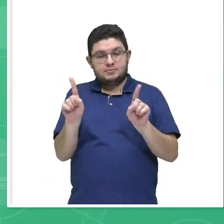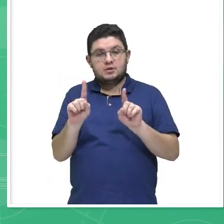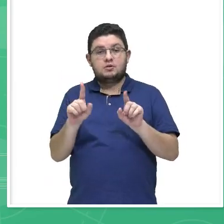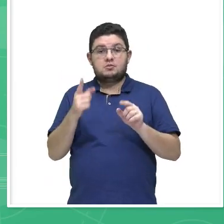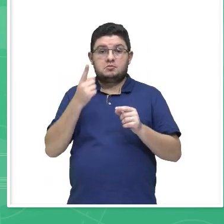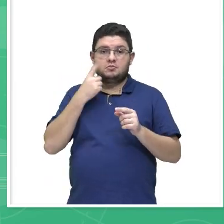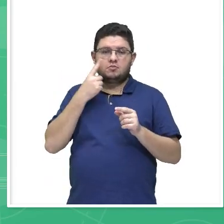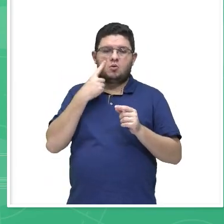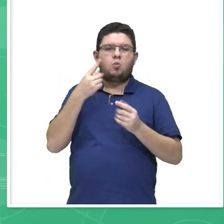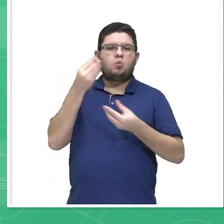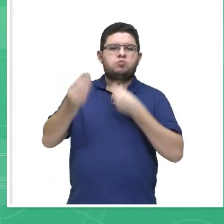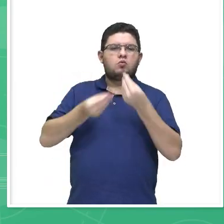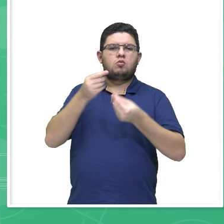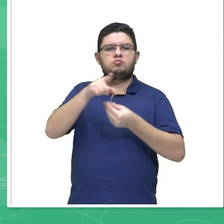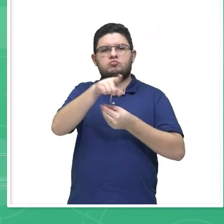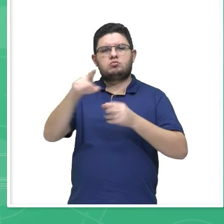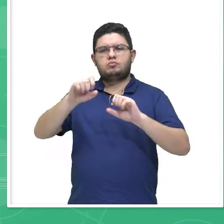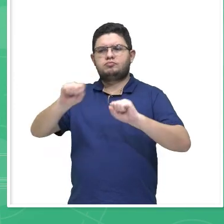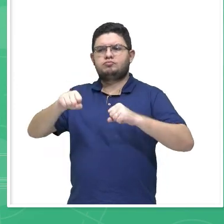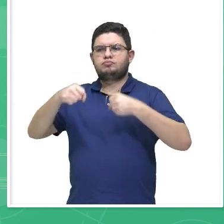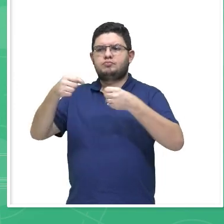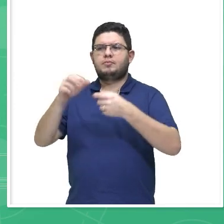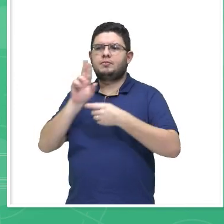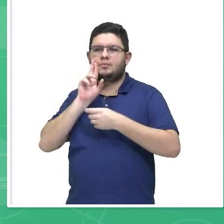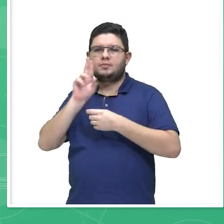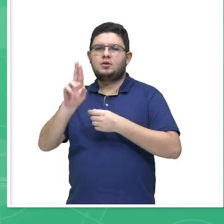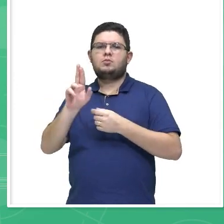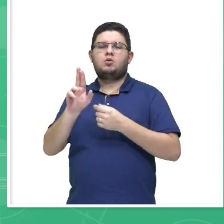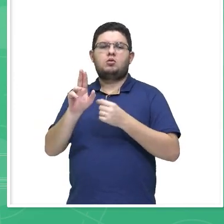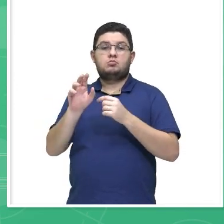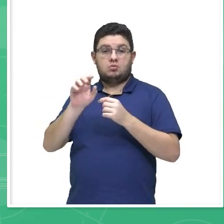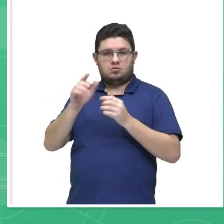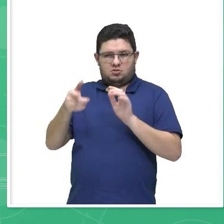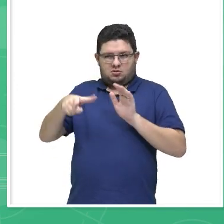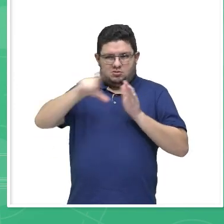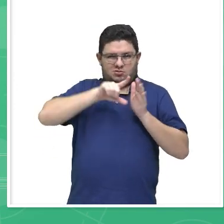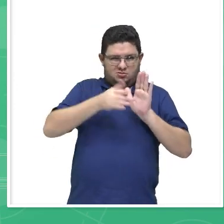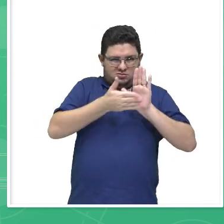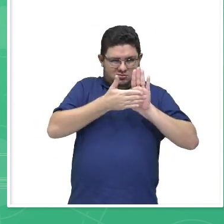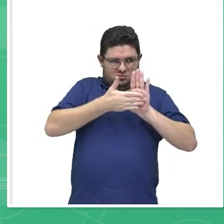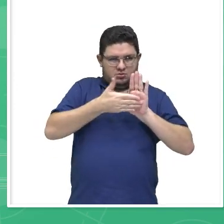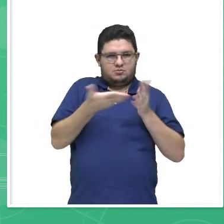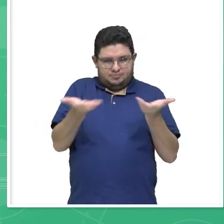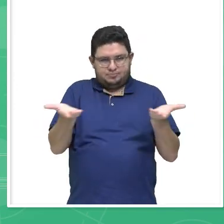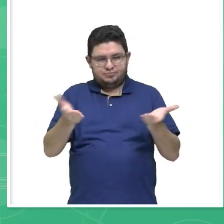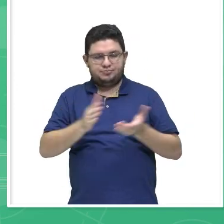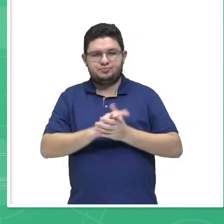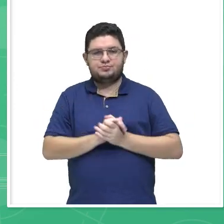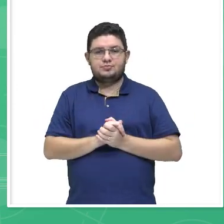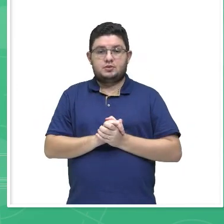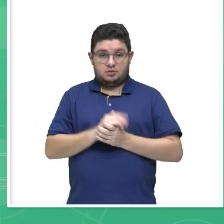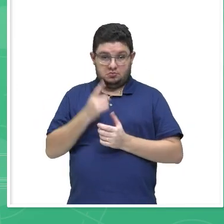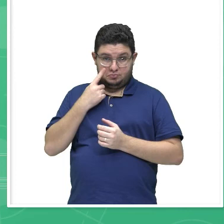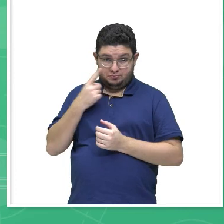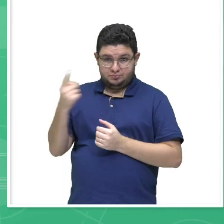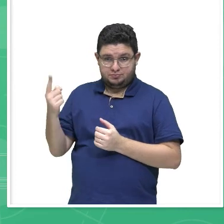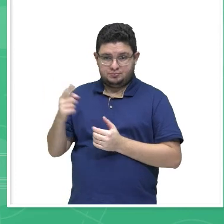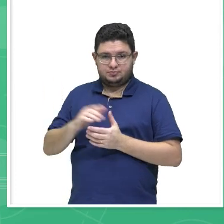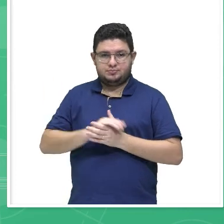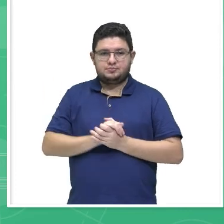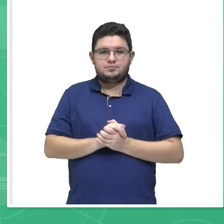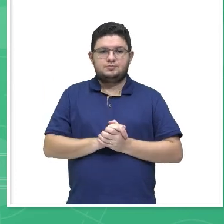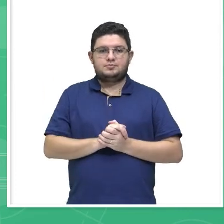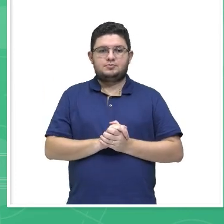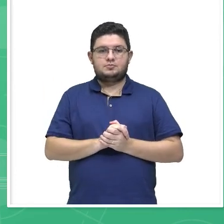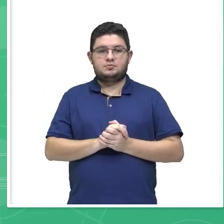caminhos que foram encontrados e a nossa sugestão aí para a resposta das questões. Vamos conferir juntos? A